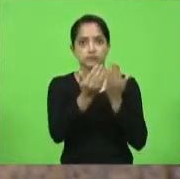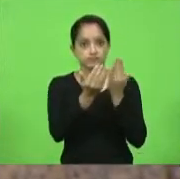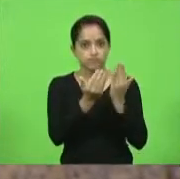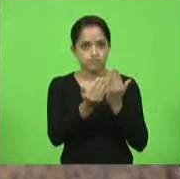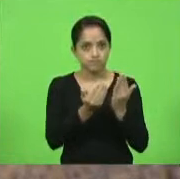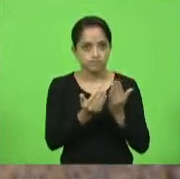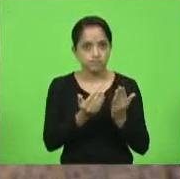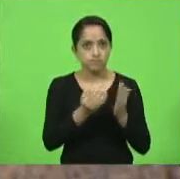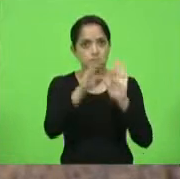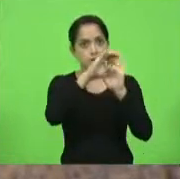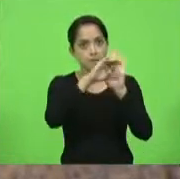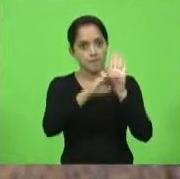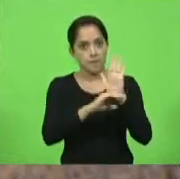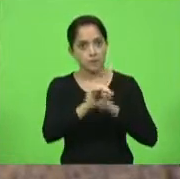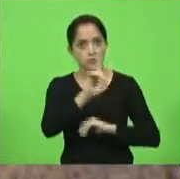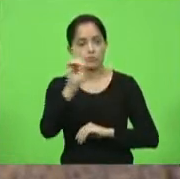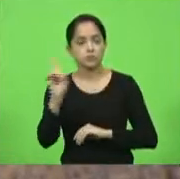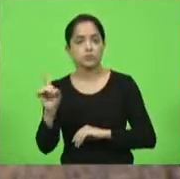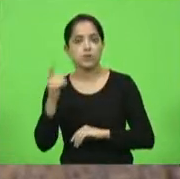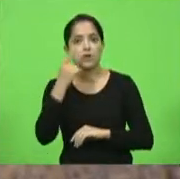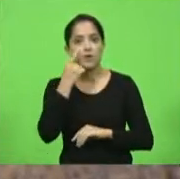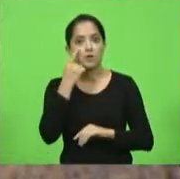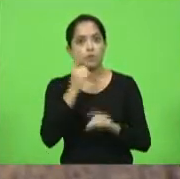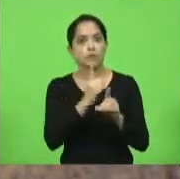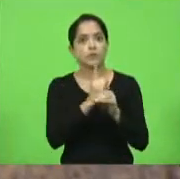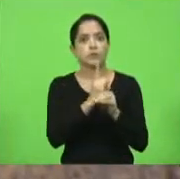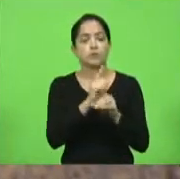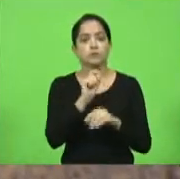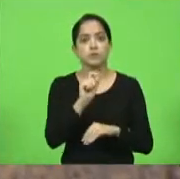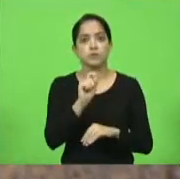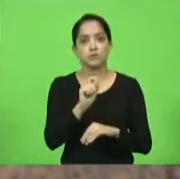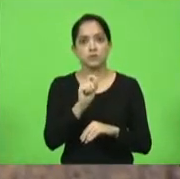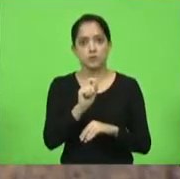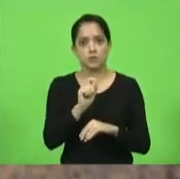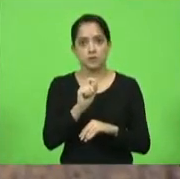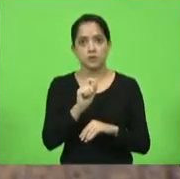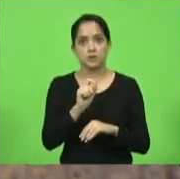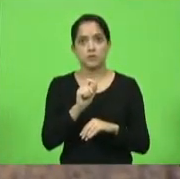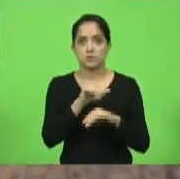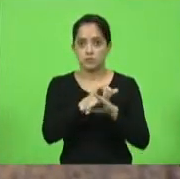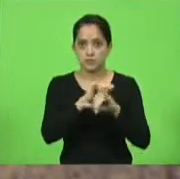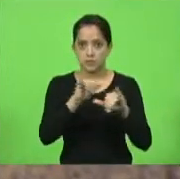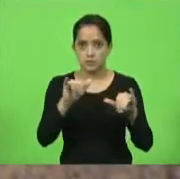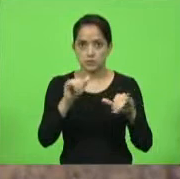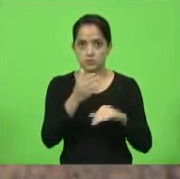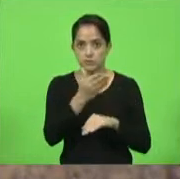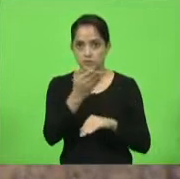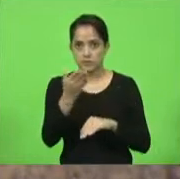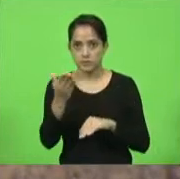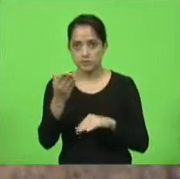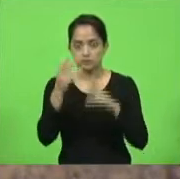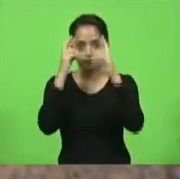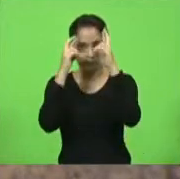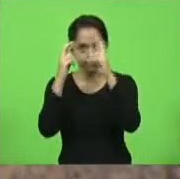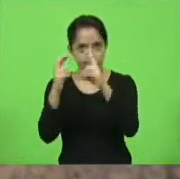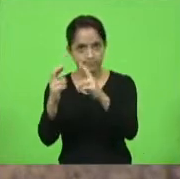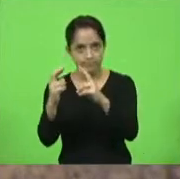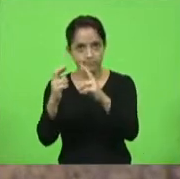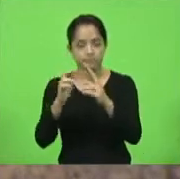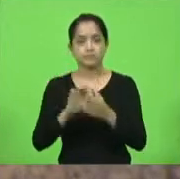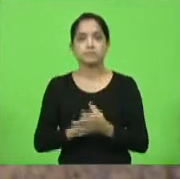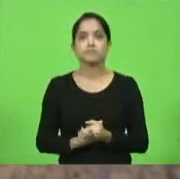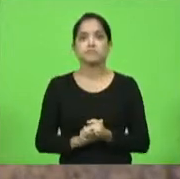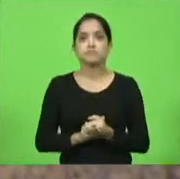dia, eu me deparei com uma situação e gostaria de aqui fazer respeitosamente